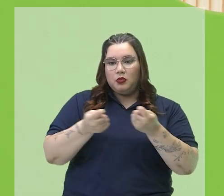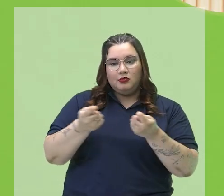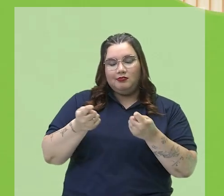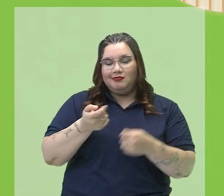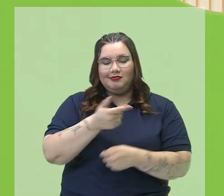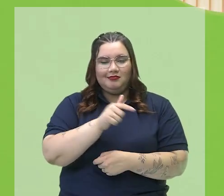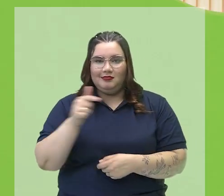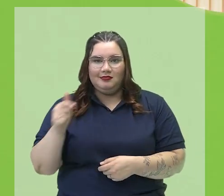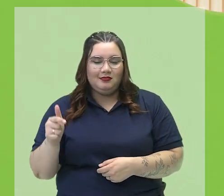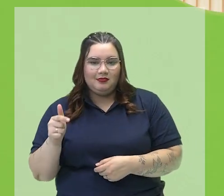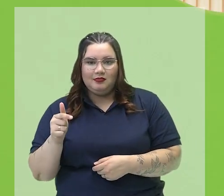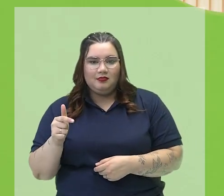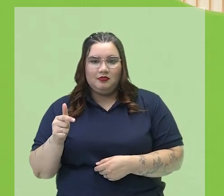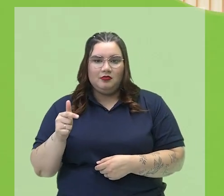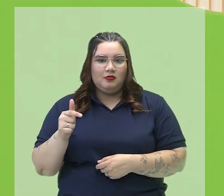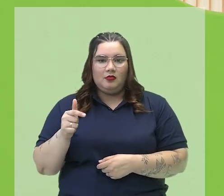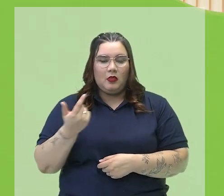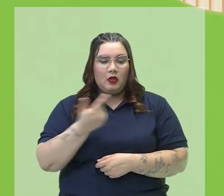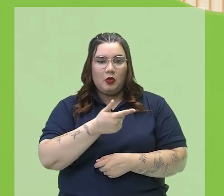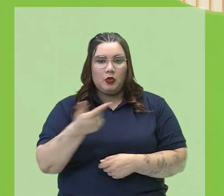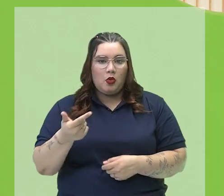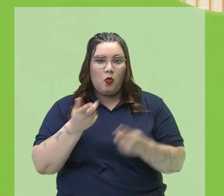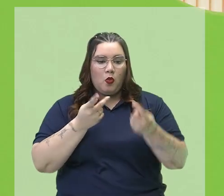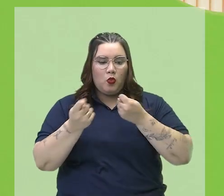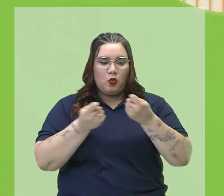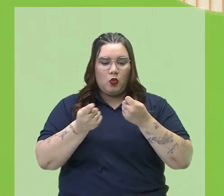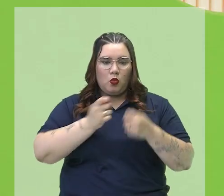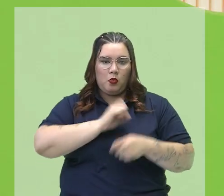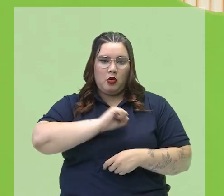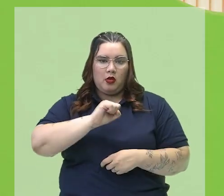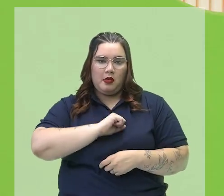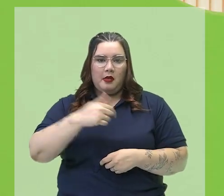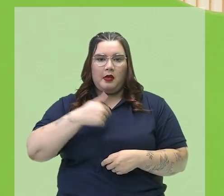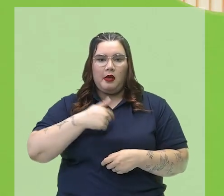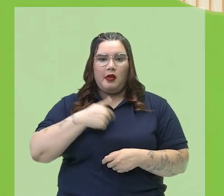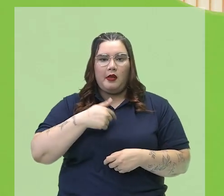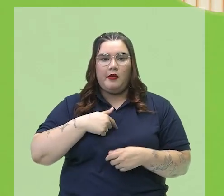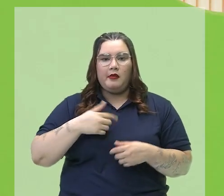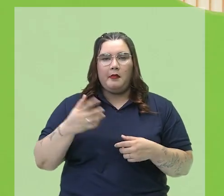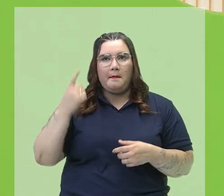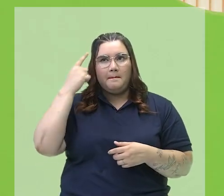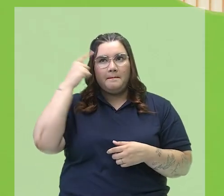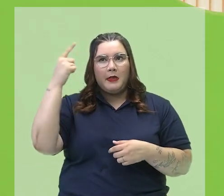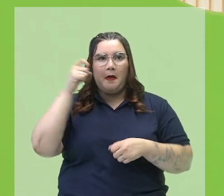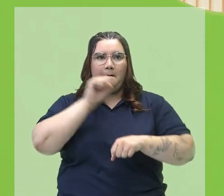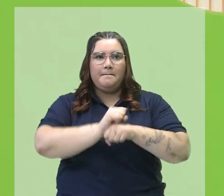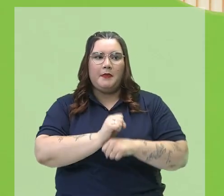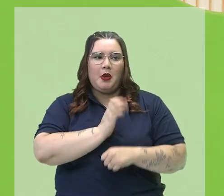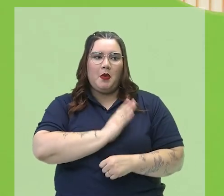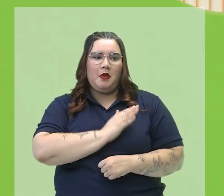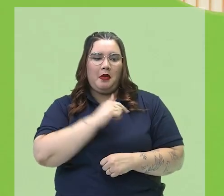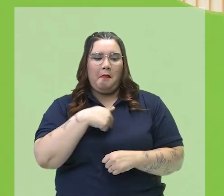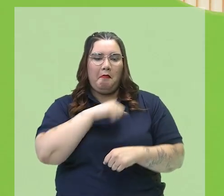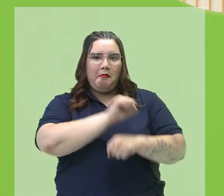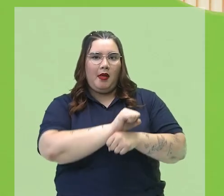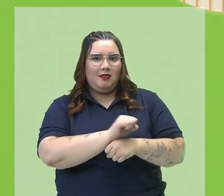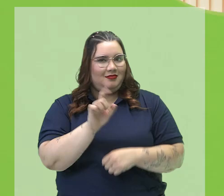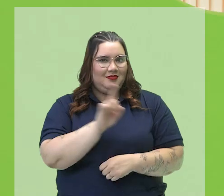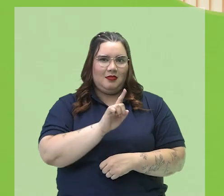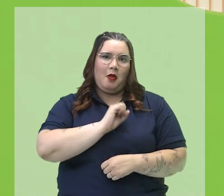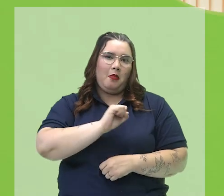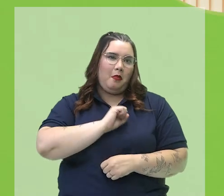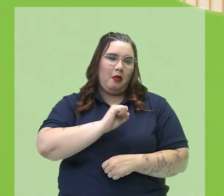né? A gente não tem controle sobre os batimentos cardíacos, eu não posso simplesmente pensar em parar meu coração e ele vai parar.